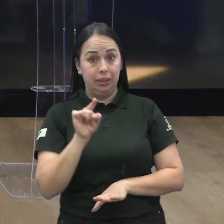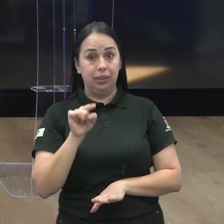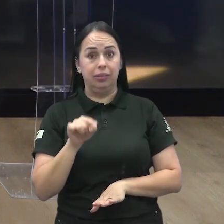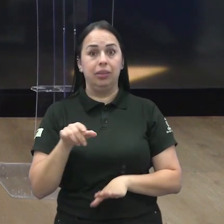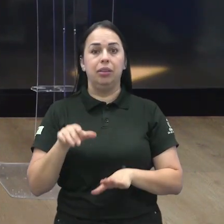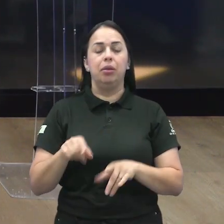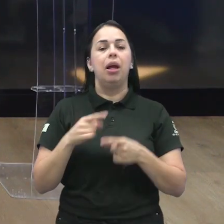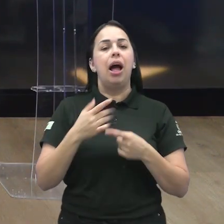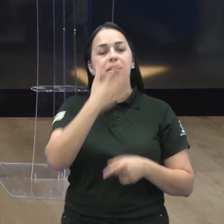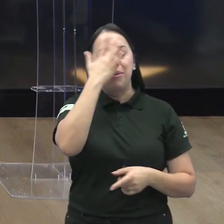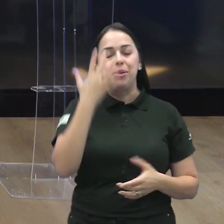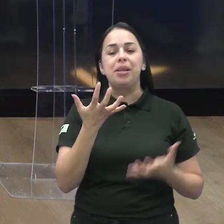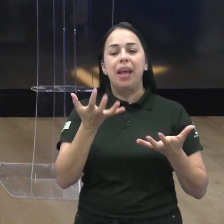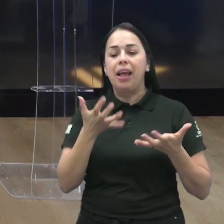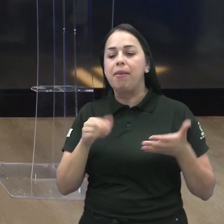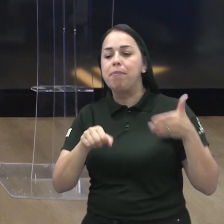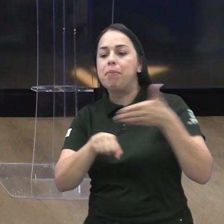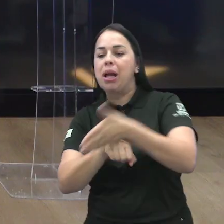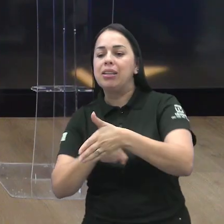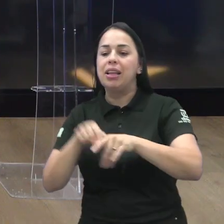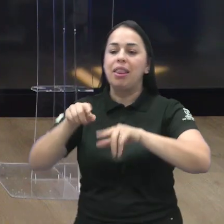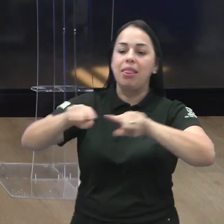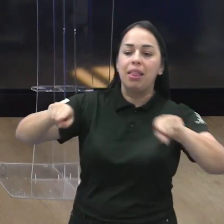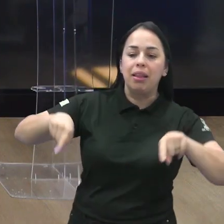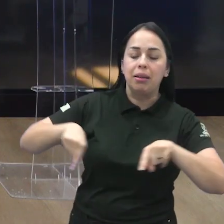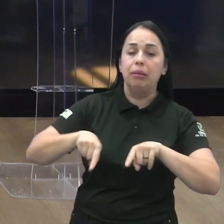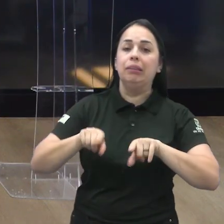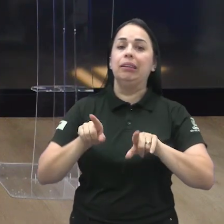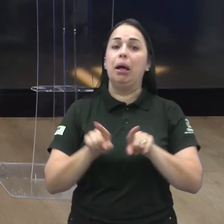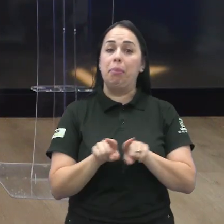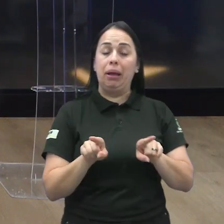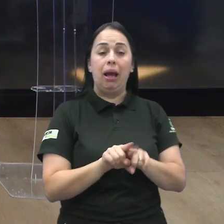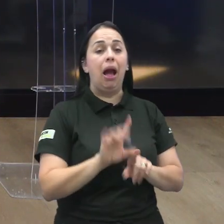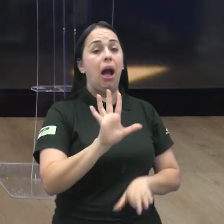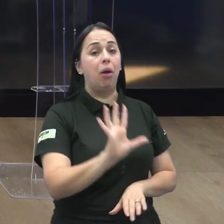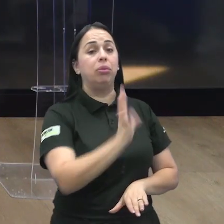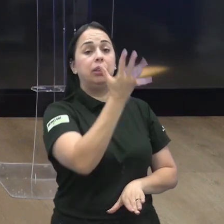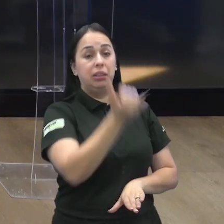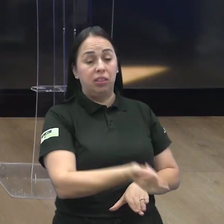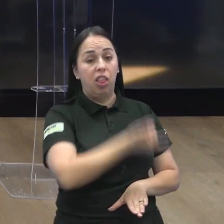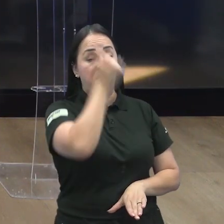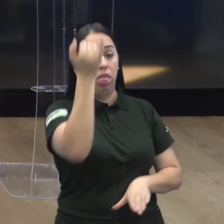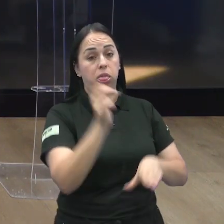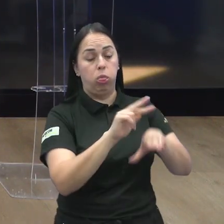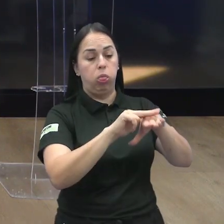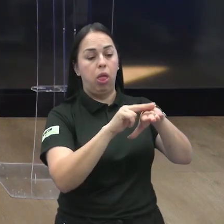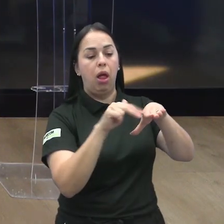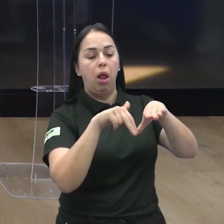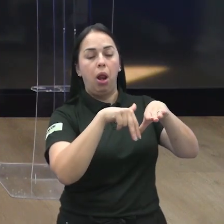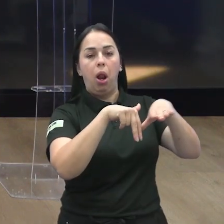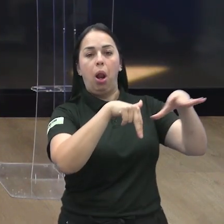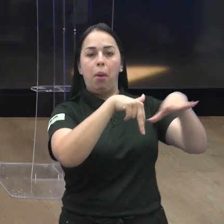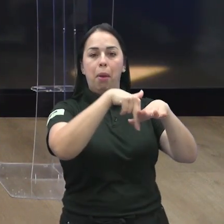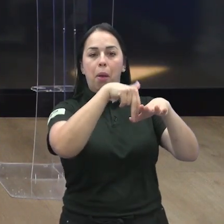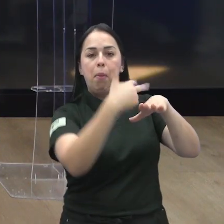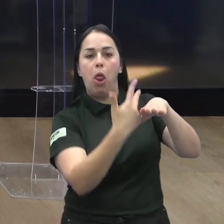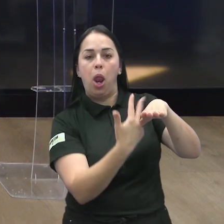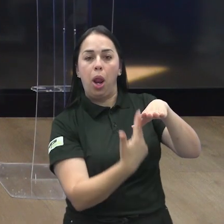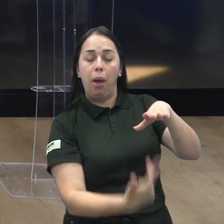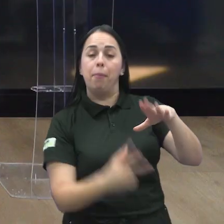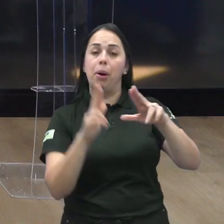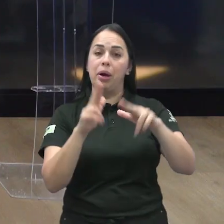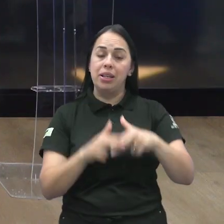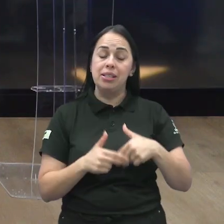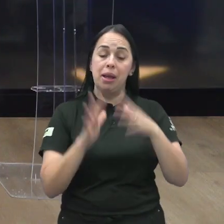como cresce a procura por piscinas, também aumenta os casos de afogamentos nessa época do ano. A atenção precisa ser